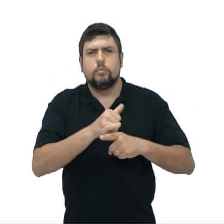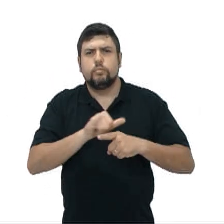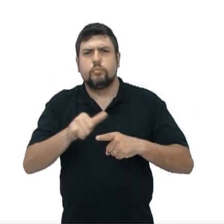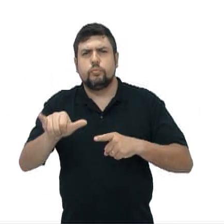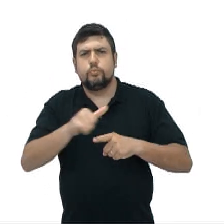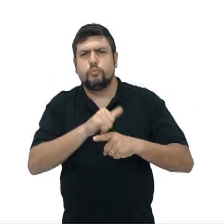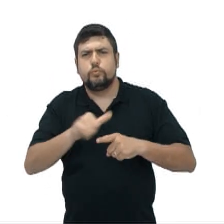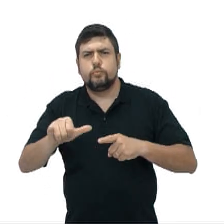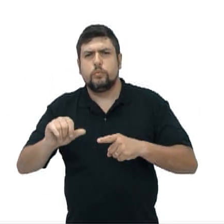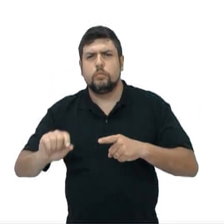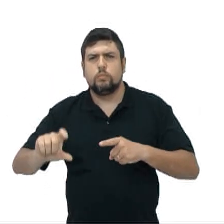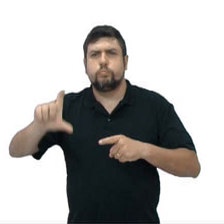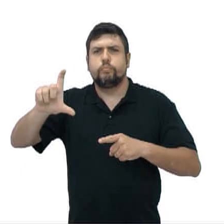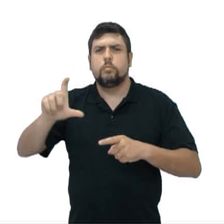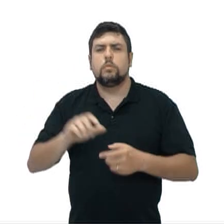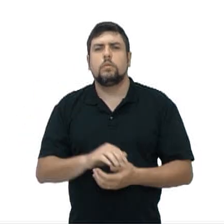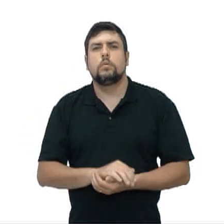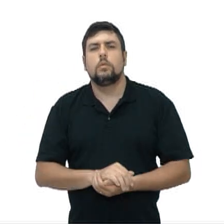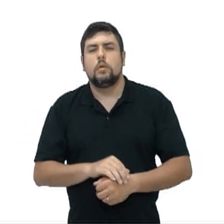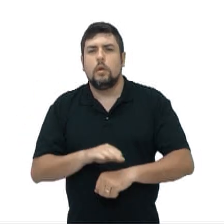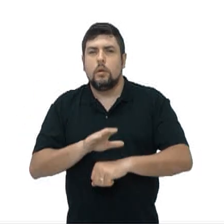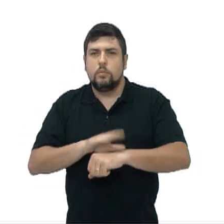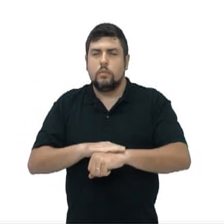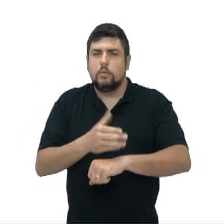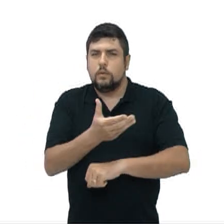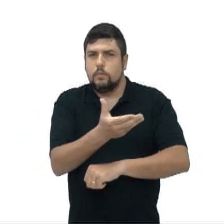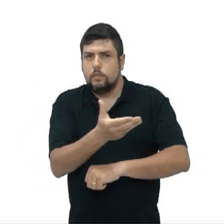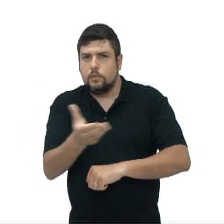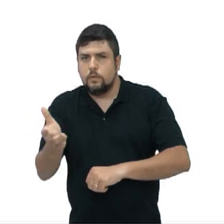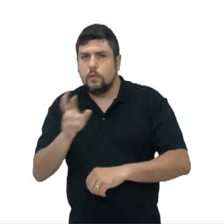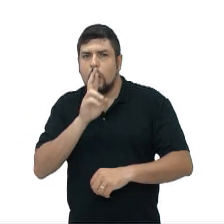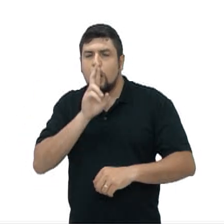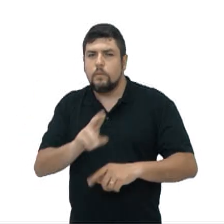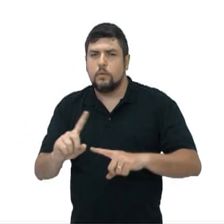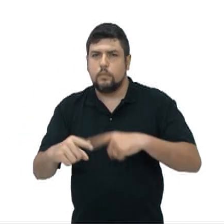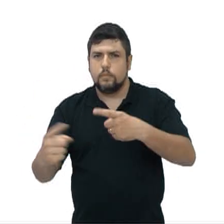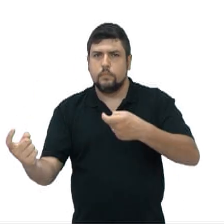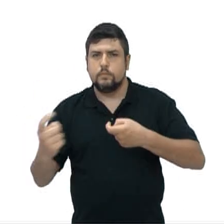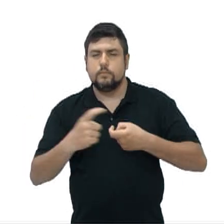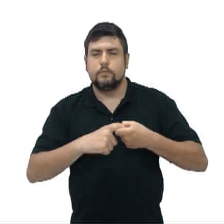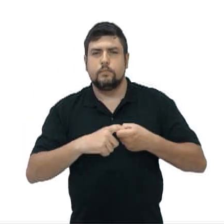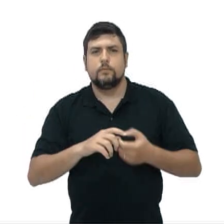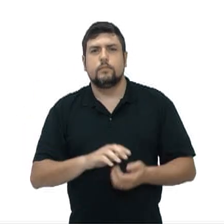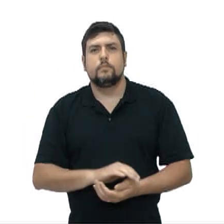condutividade aumente. Vamos dar um tempinho aí para vocês resolverem e já voltamos.